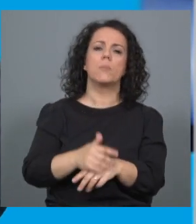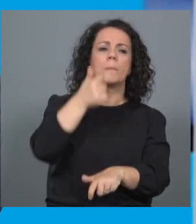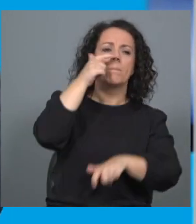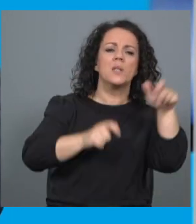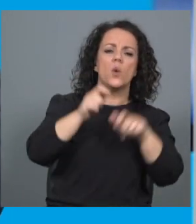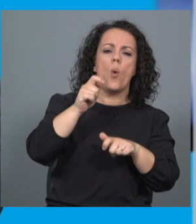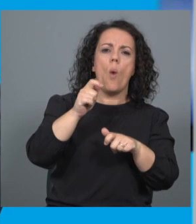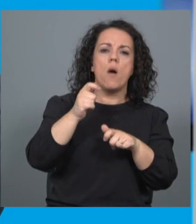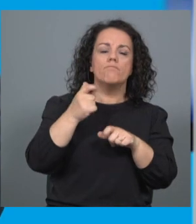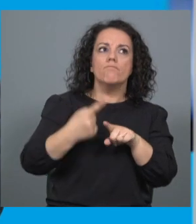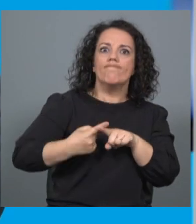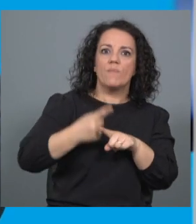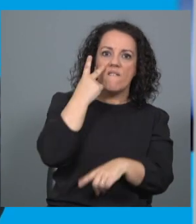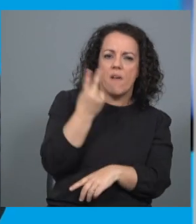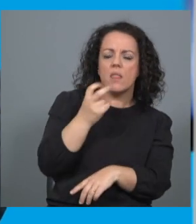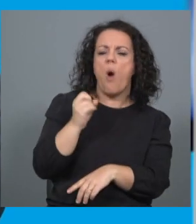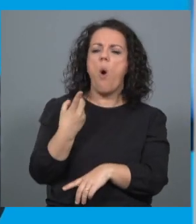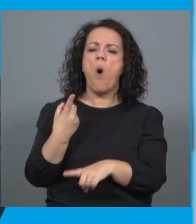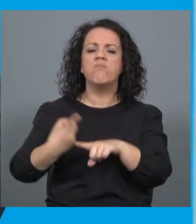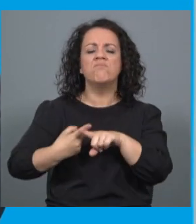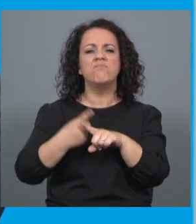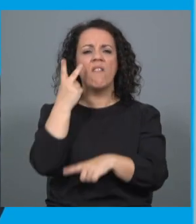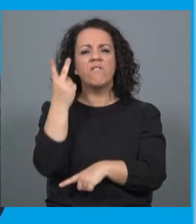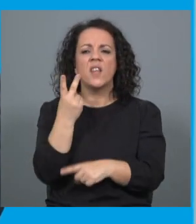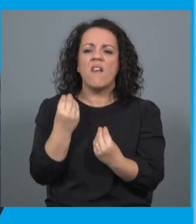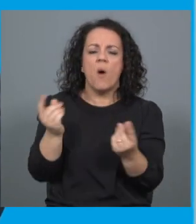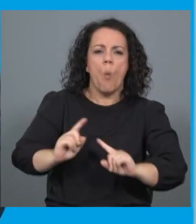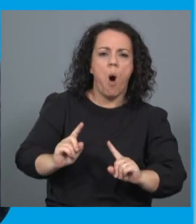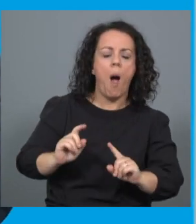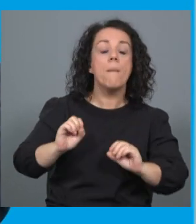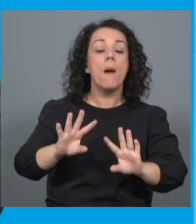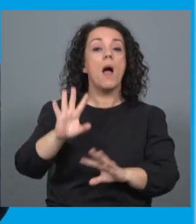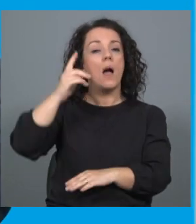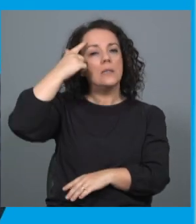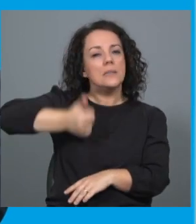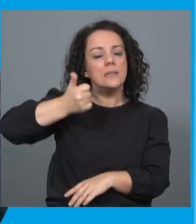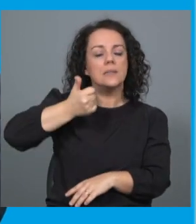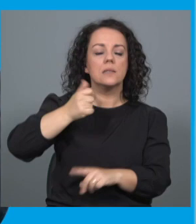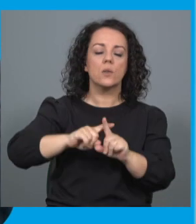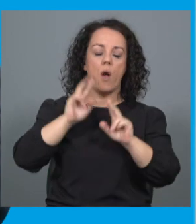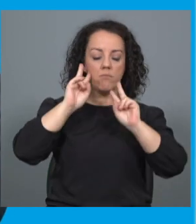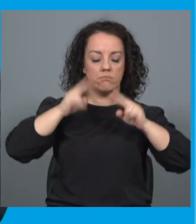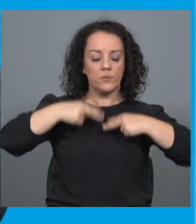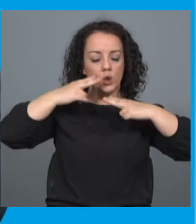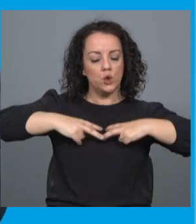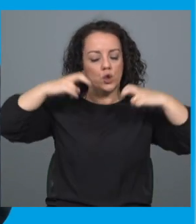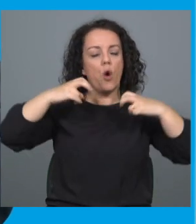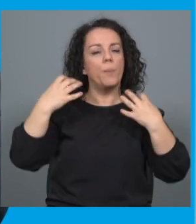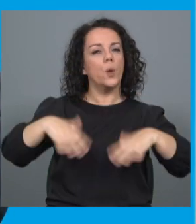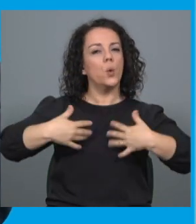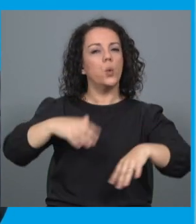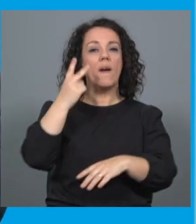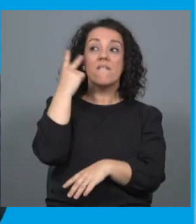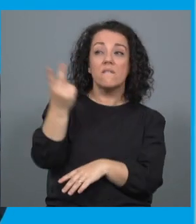vida, mas que seja, sem dúvida, uma interpelação forte, a redescobrirmos o quanto vale a vida, que é